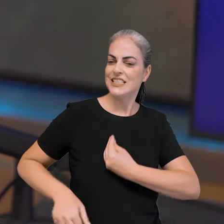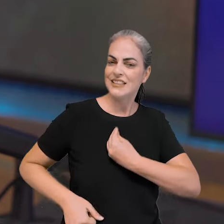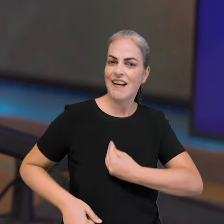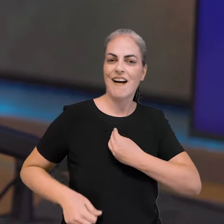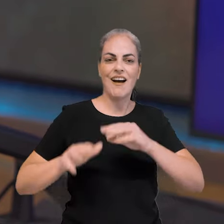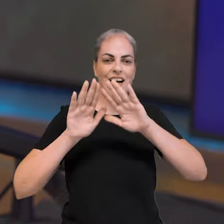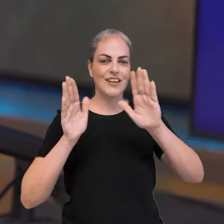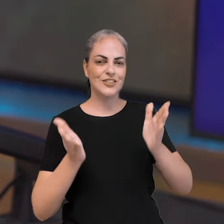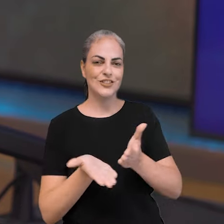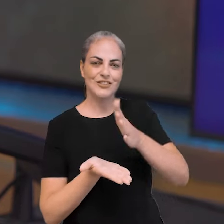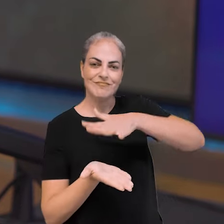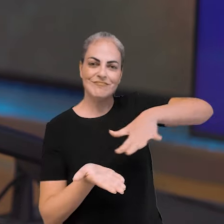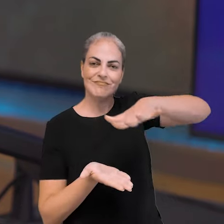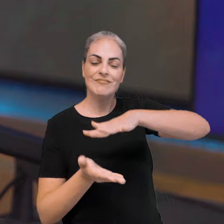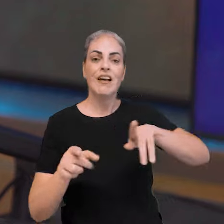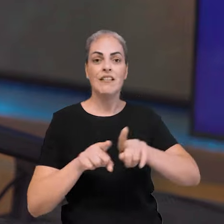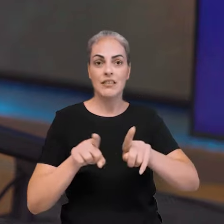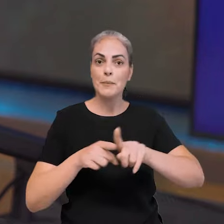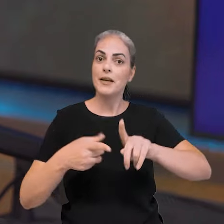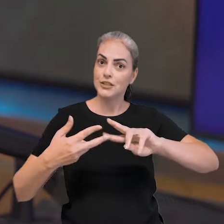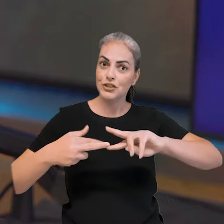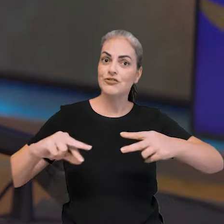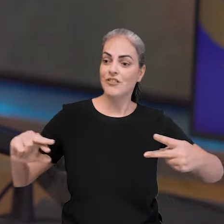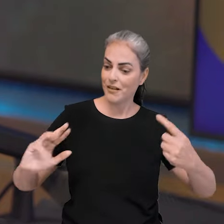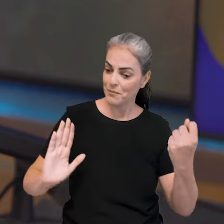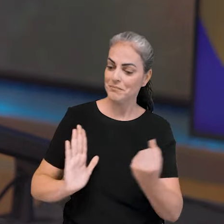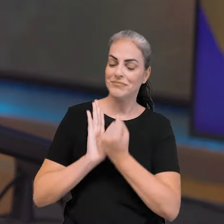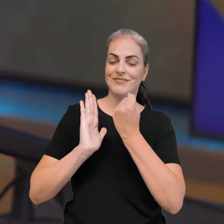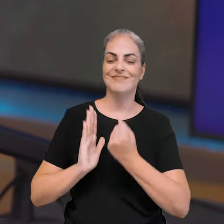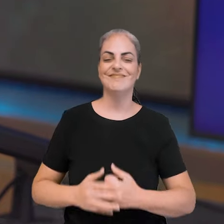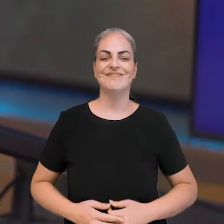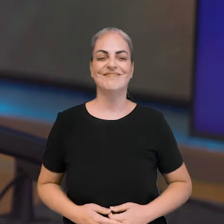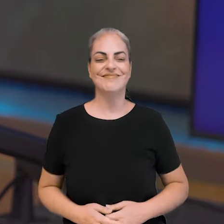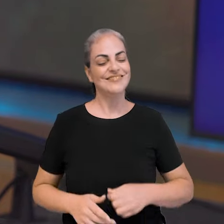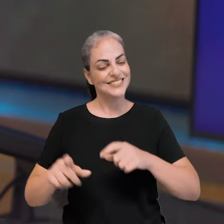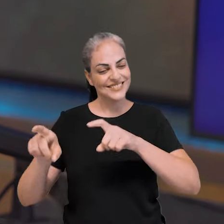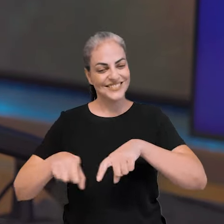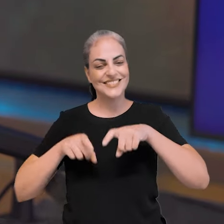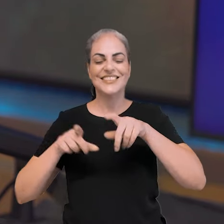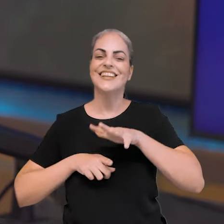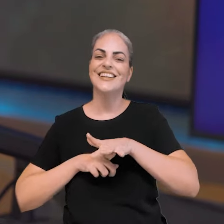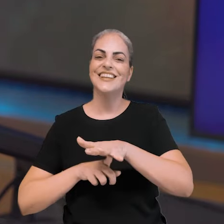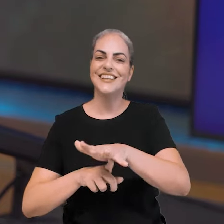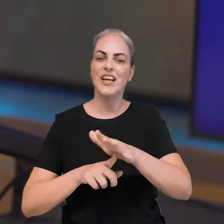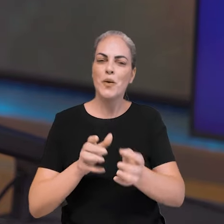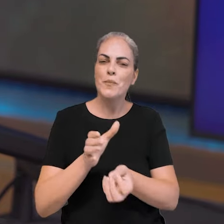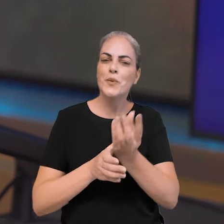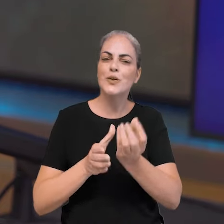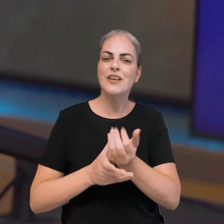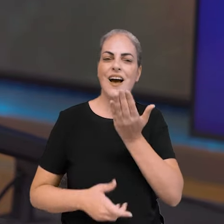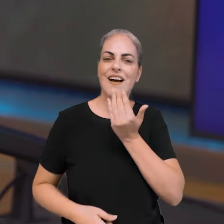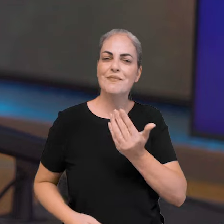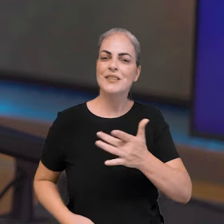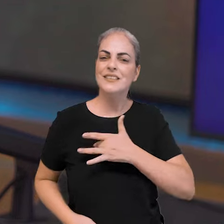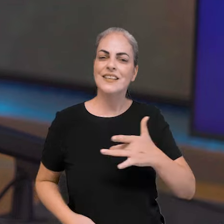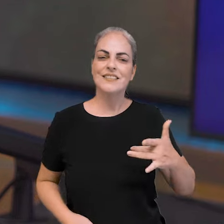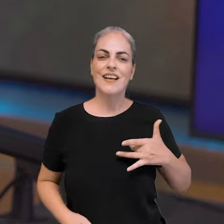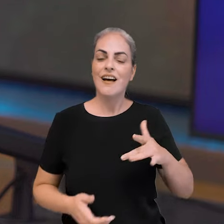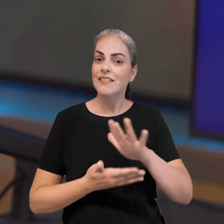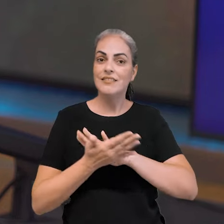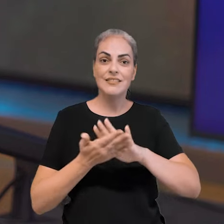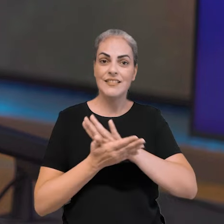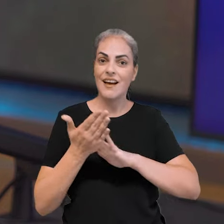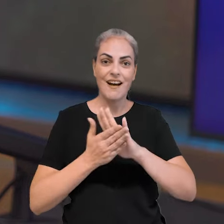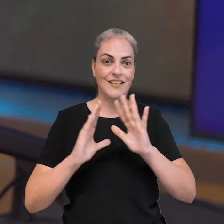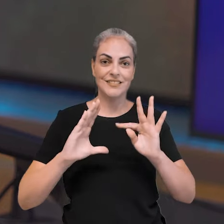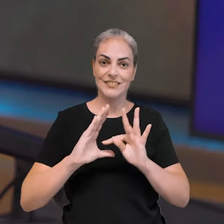os ecossistemas e o patrimônio genético. Para a agroecologia, a produção de alimentos saudáveis, livres